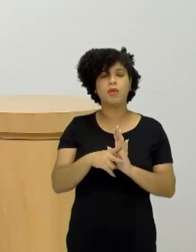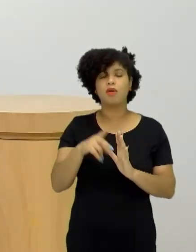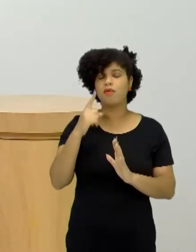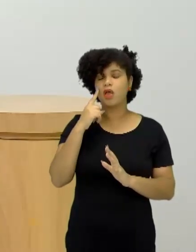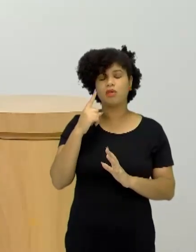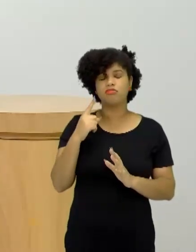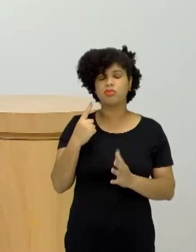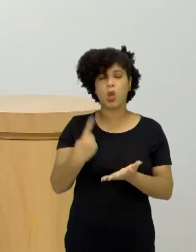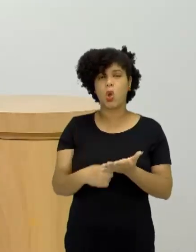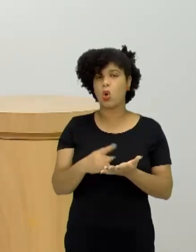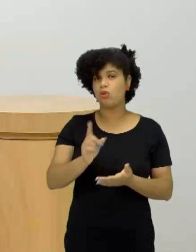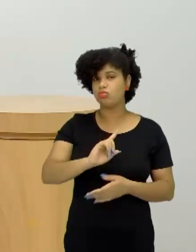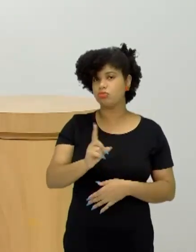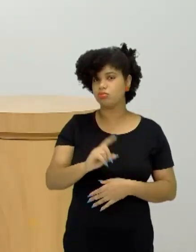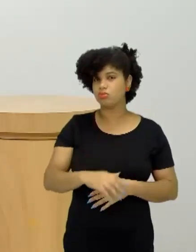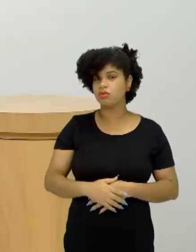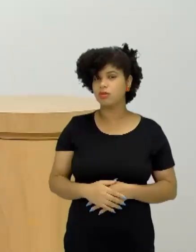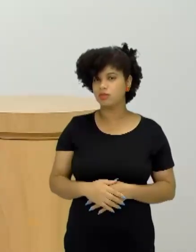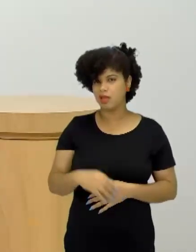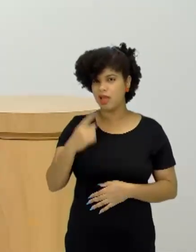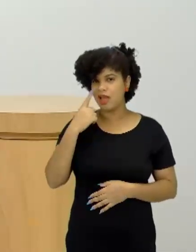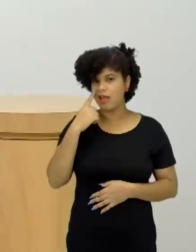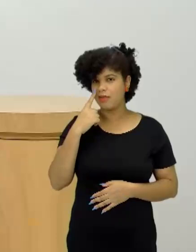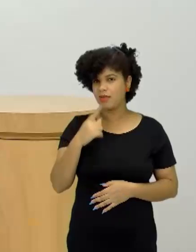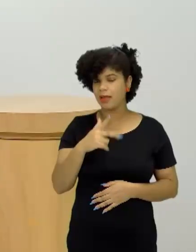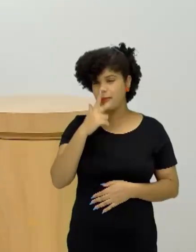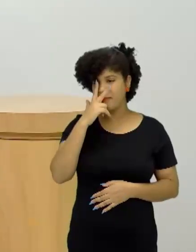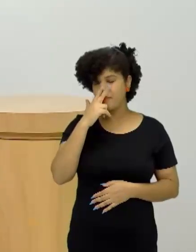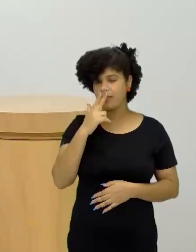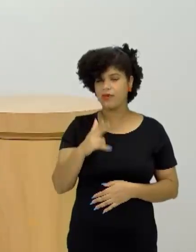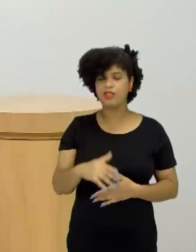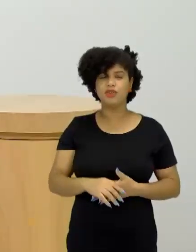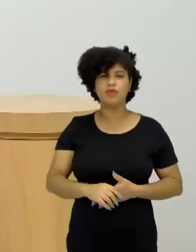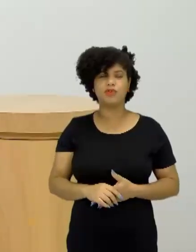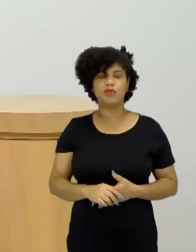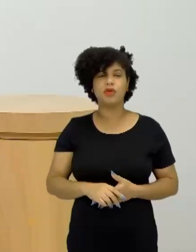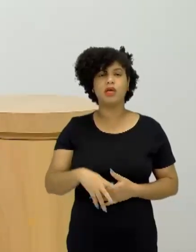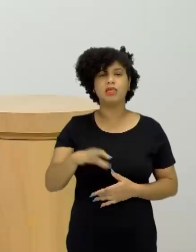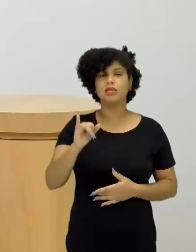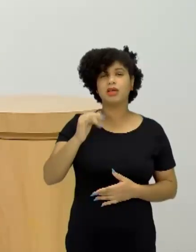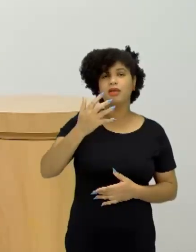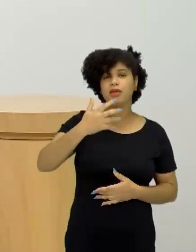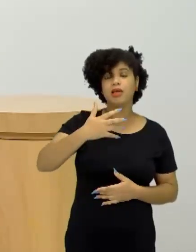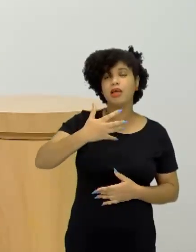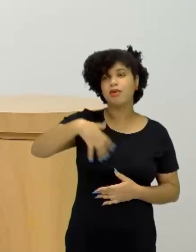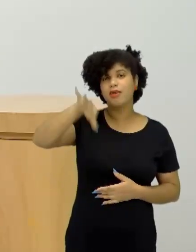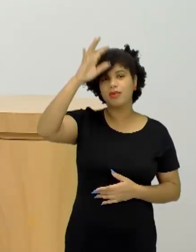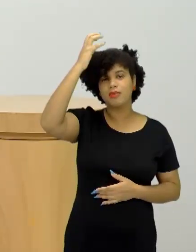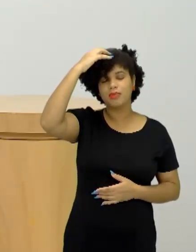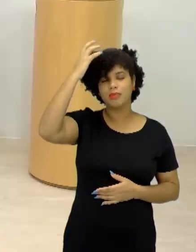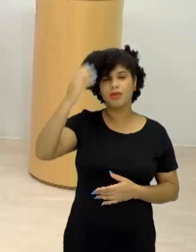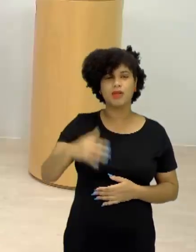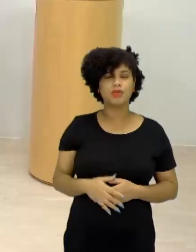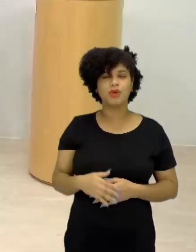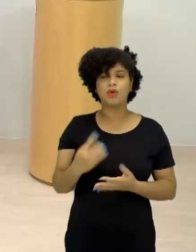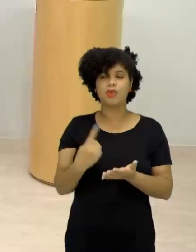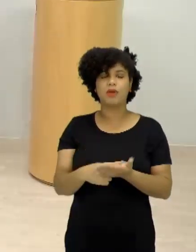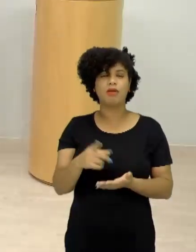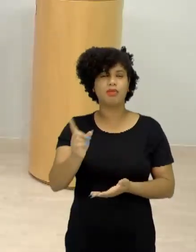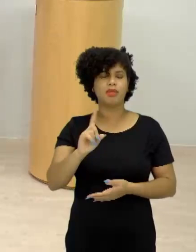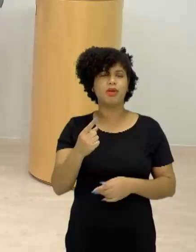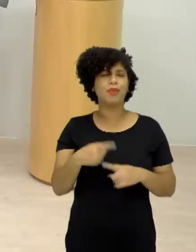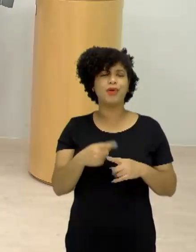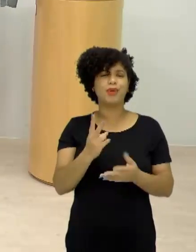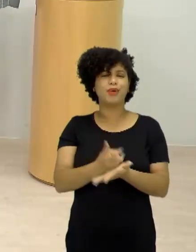escravidão. Então, não fica uma questão do ar? Se o imperador é contra a escravidão, Por que manteve? por que manteve